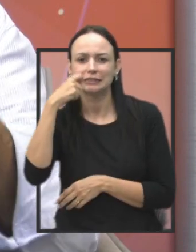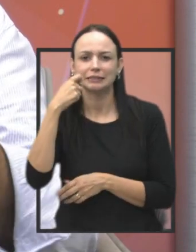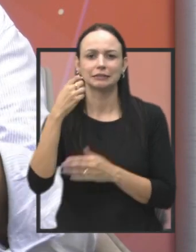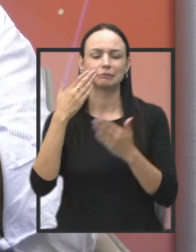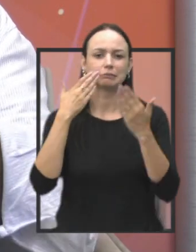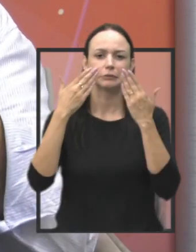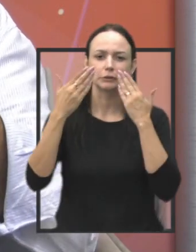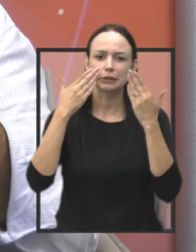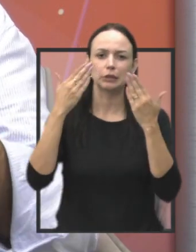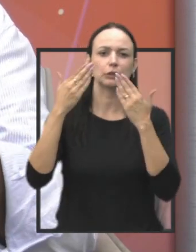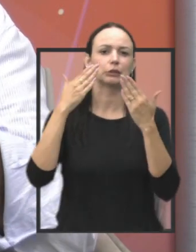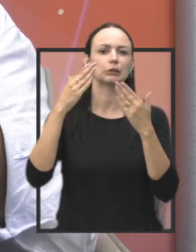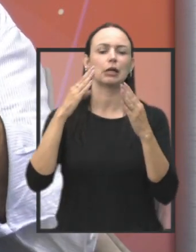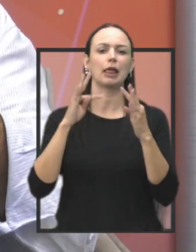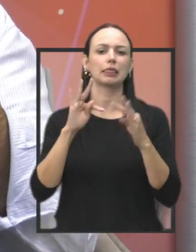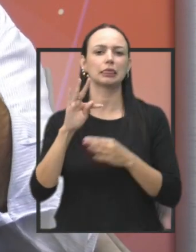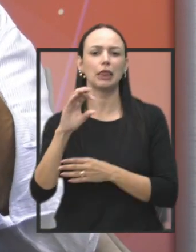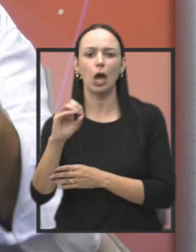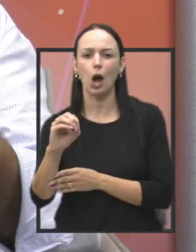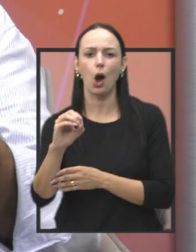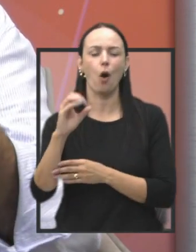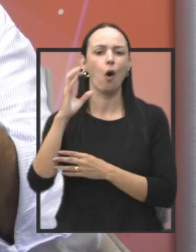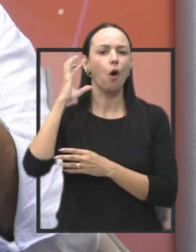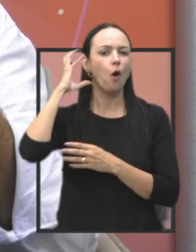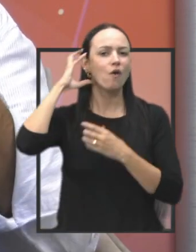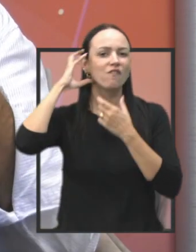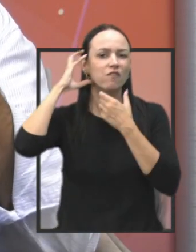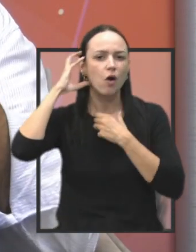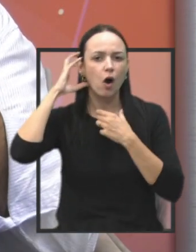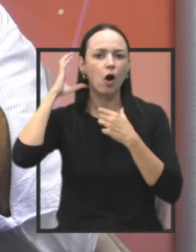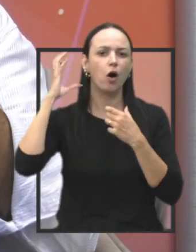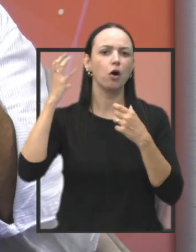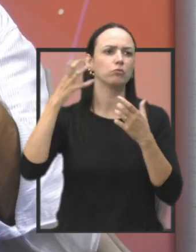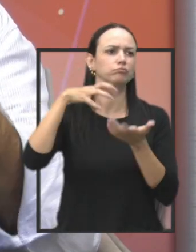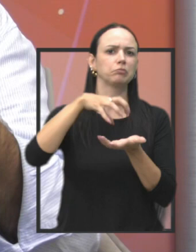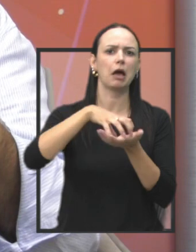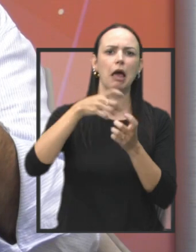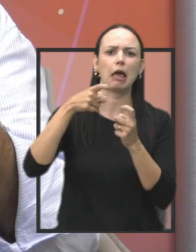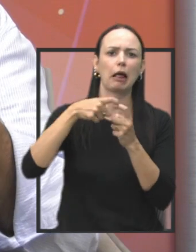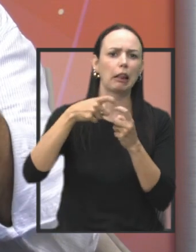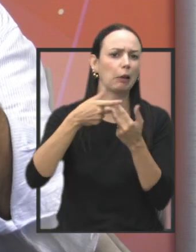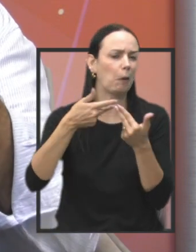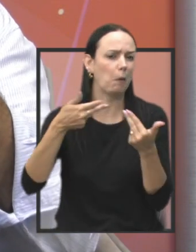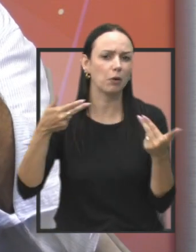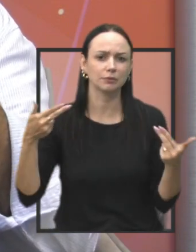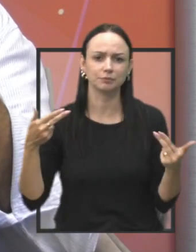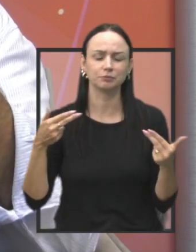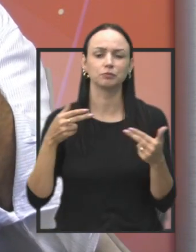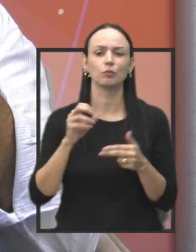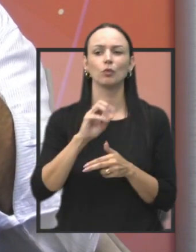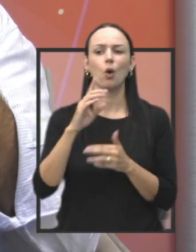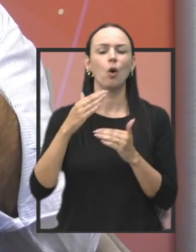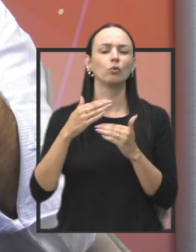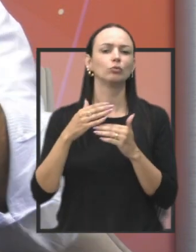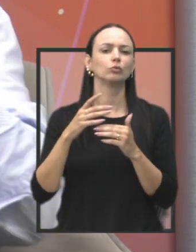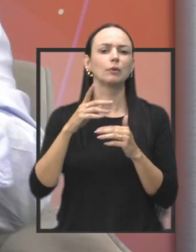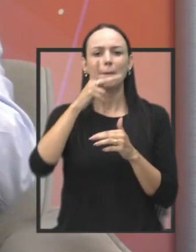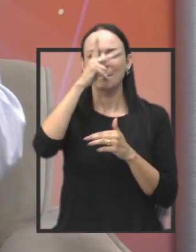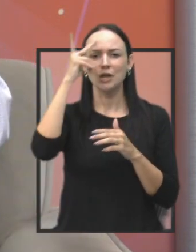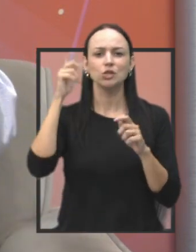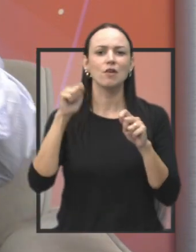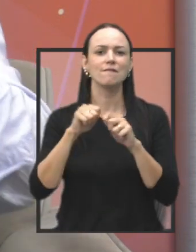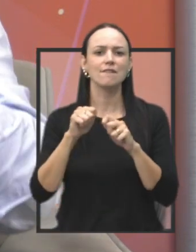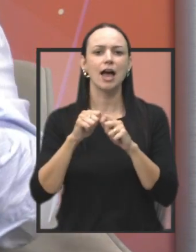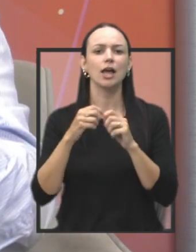psicólogo, fonoaudiólogo, terapeuta ocupacionais, clínicas. De repente, durante o ano também, a pessoa faz